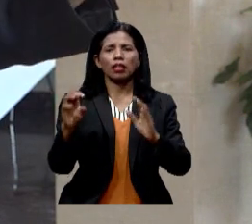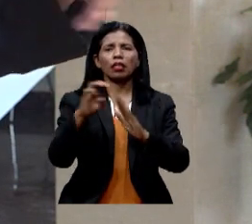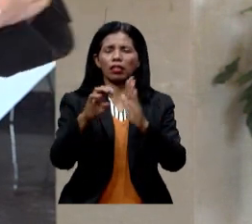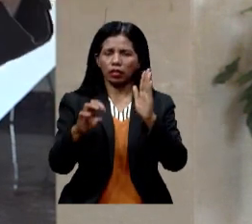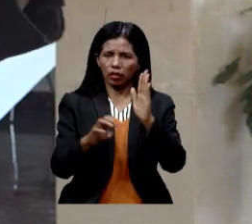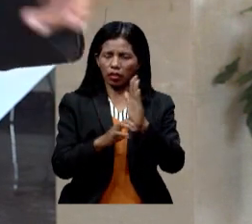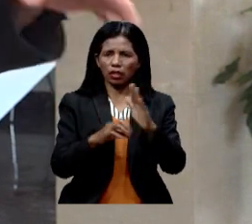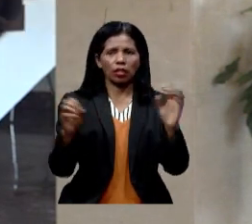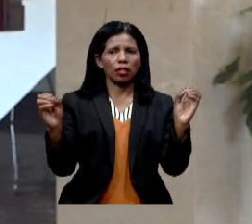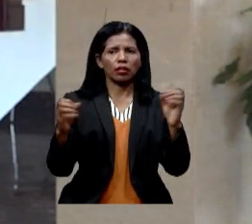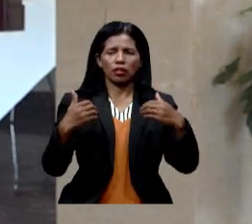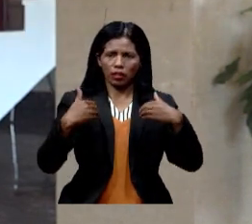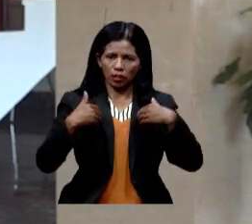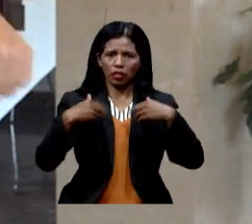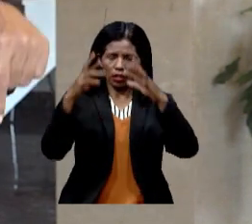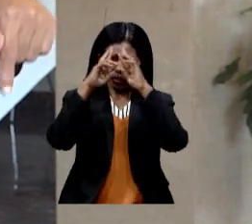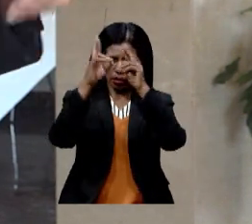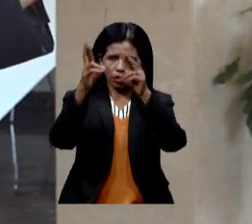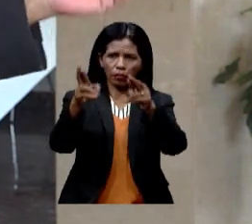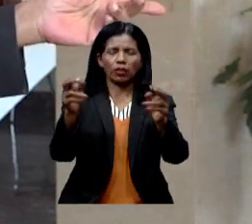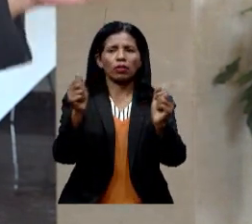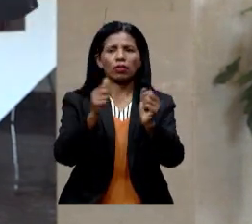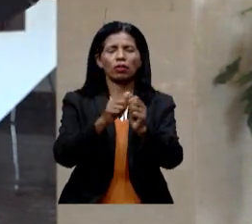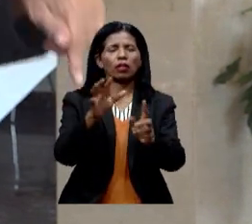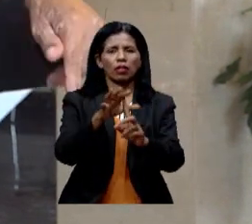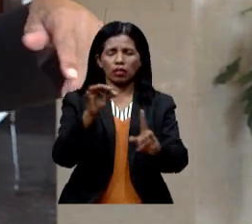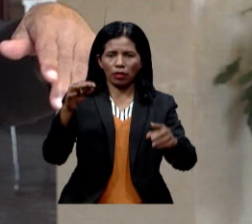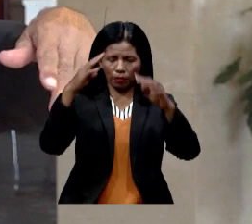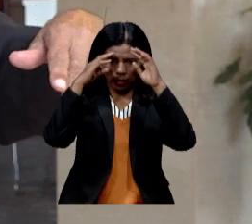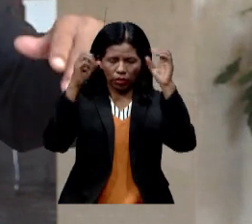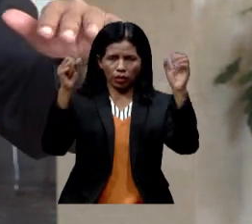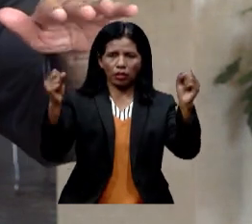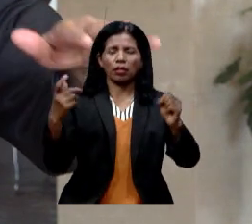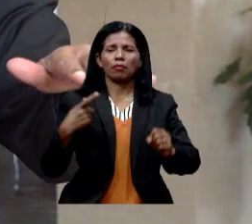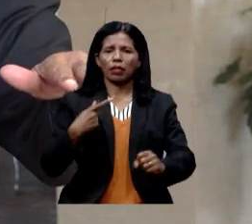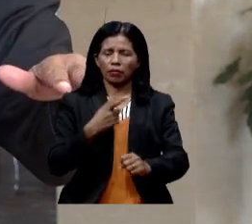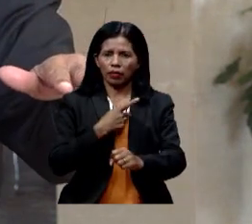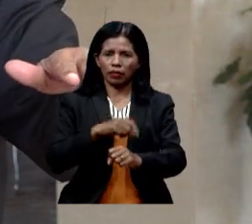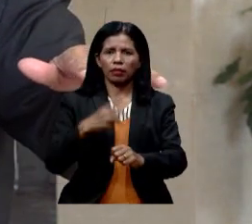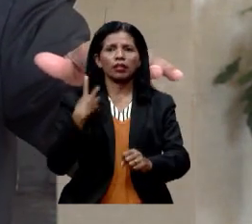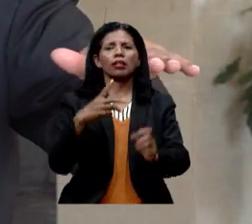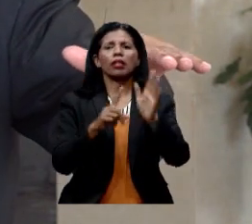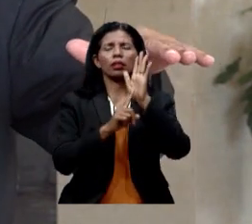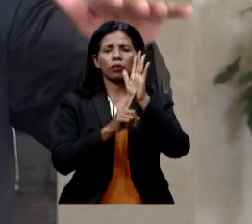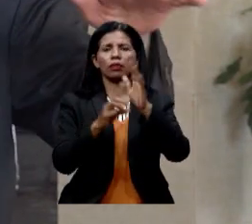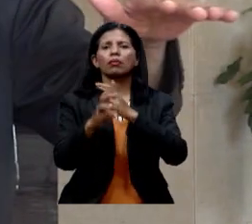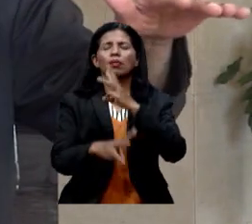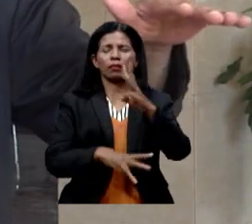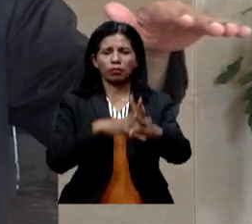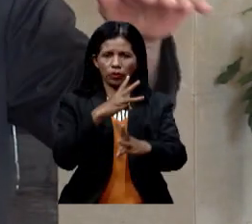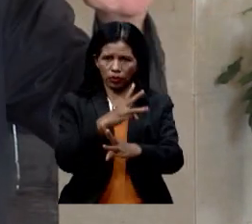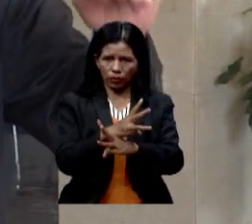ia batida e respeito ou eleições para presidente, eleições parlamentares e de todo o mundo, que